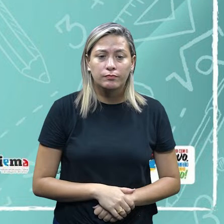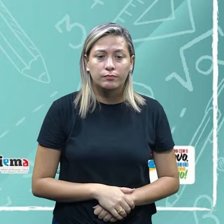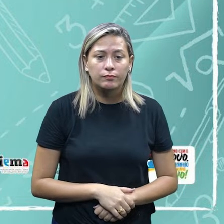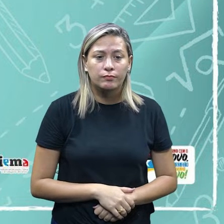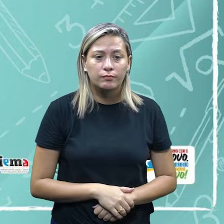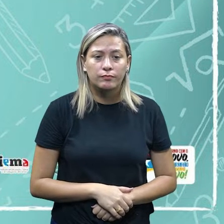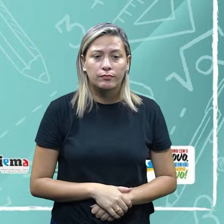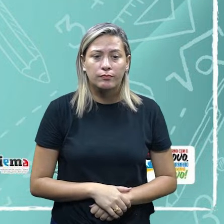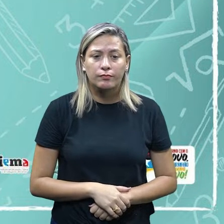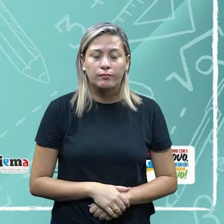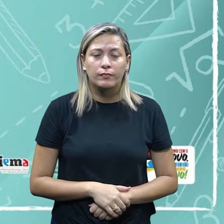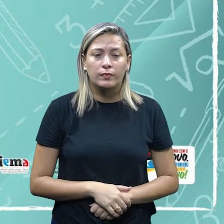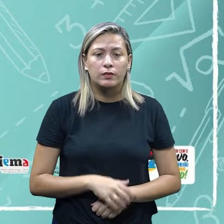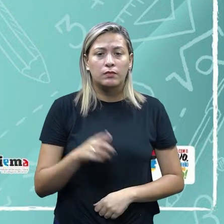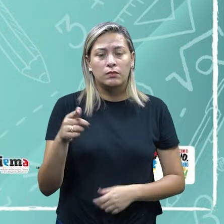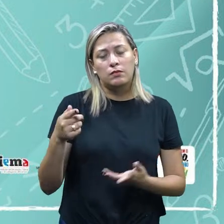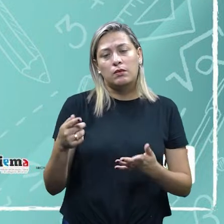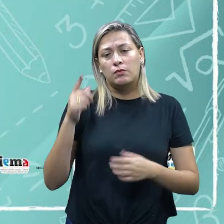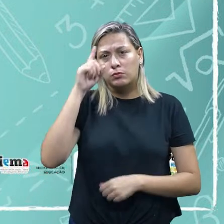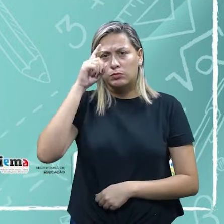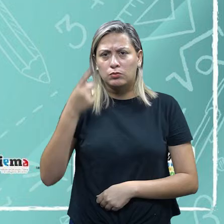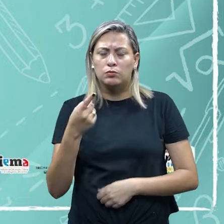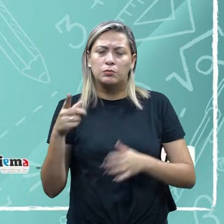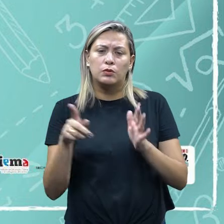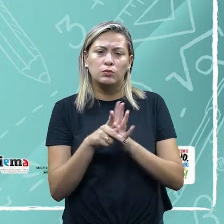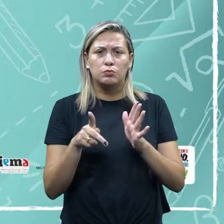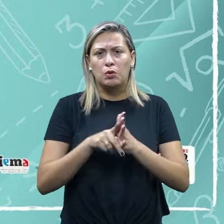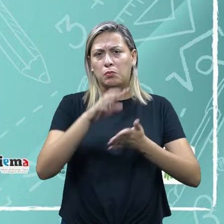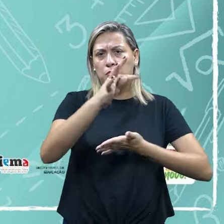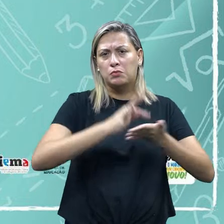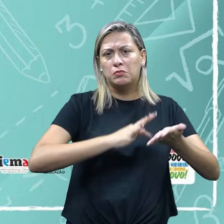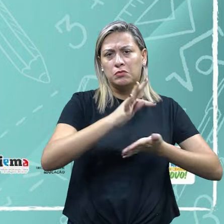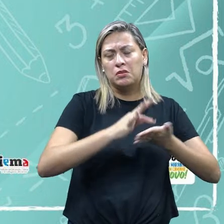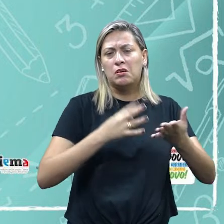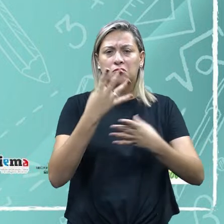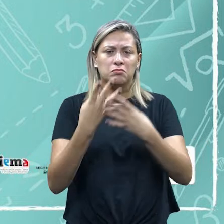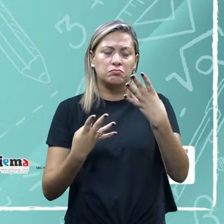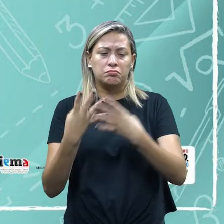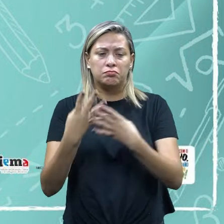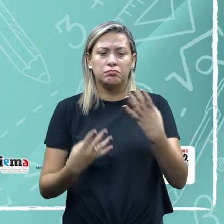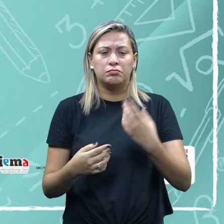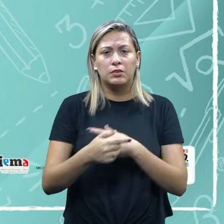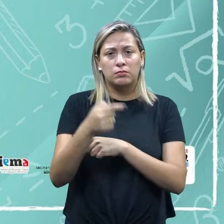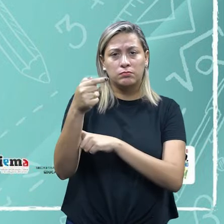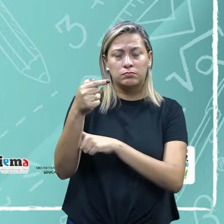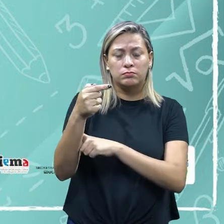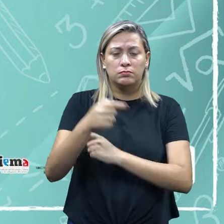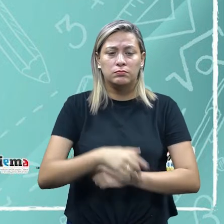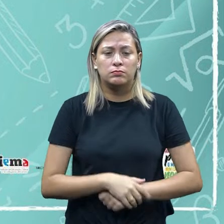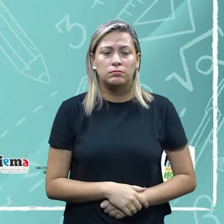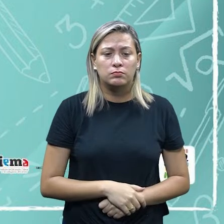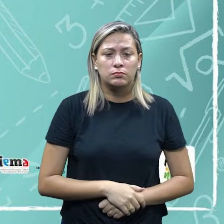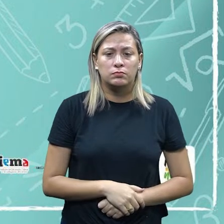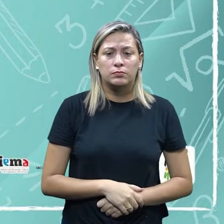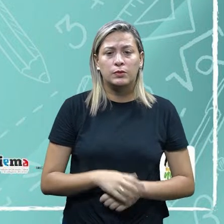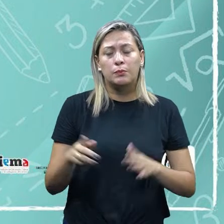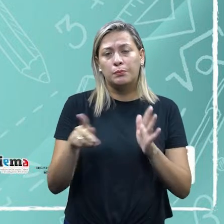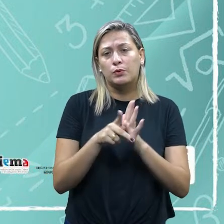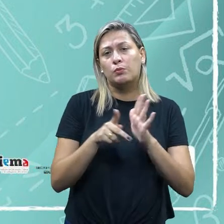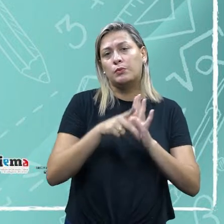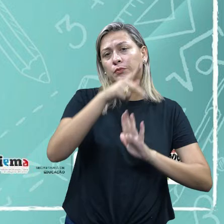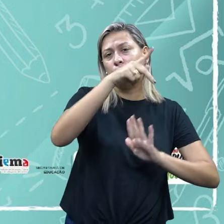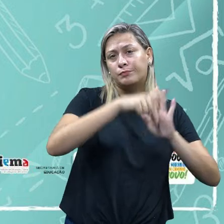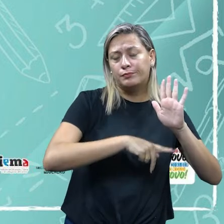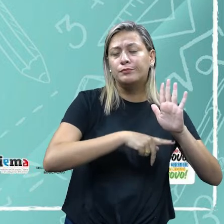expansíveis, então aqui você tem os comandos relacionados a texto, tabela. No 7 você tem aqui a aba de projetos.